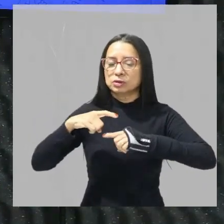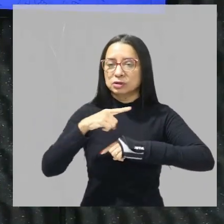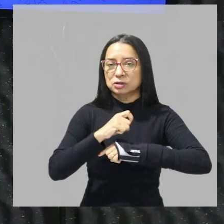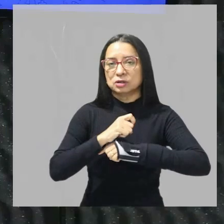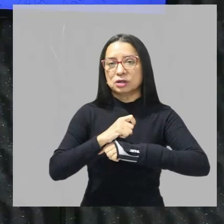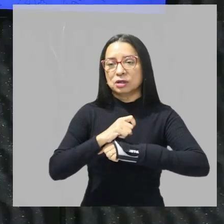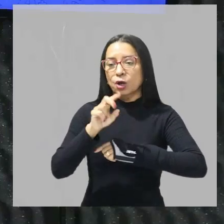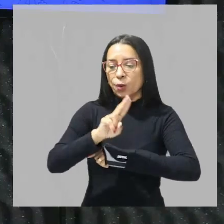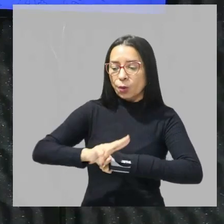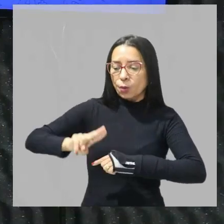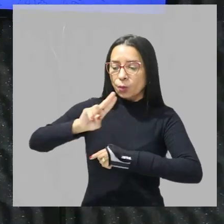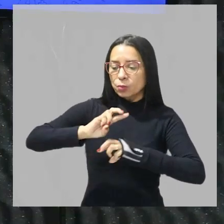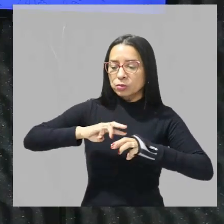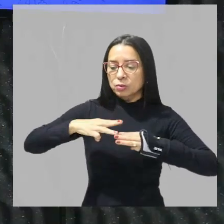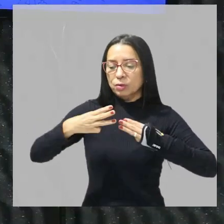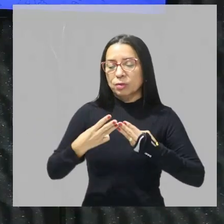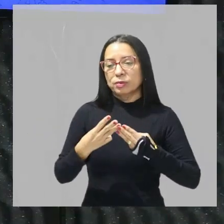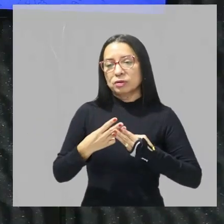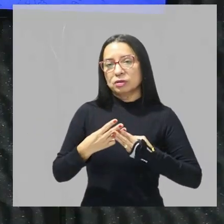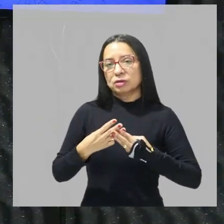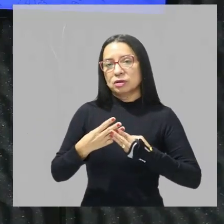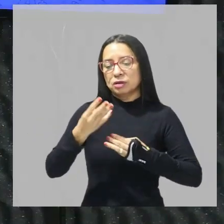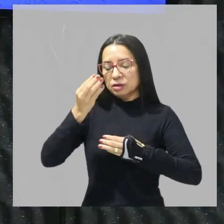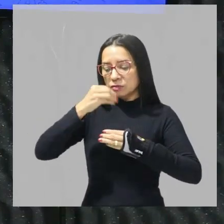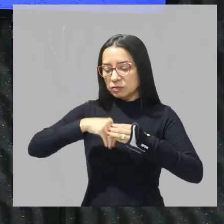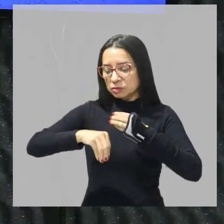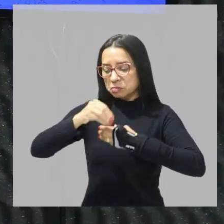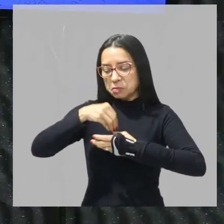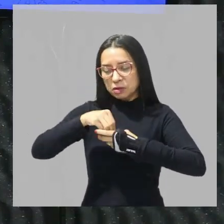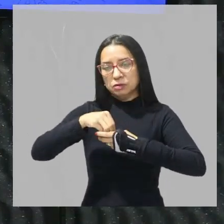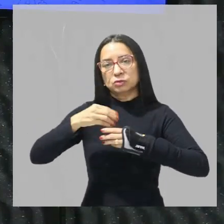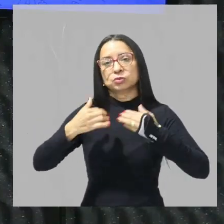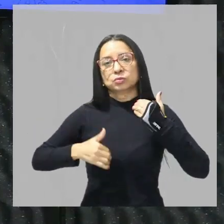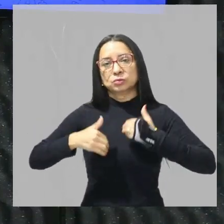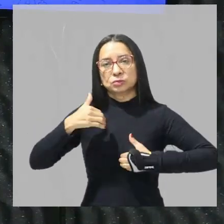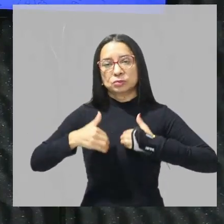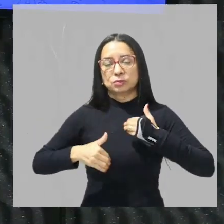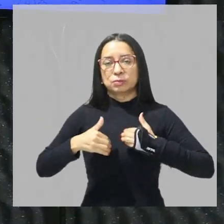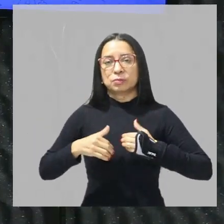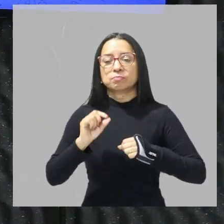consomem essa matéria orgânica que faz parte do corpo aqui dos produtores.